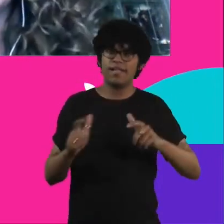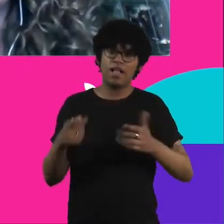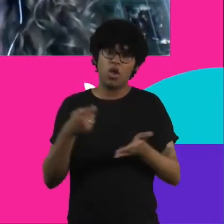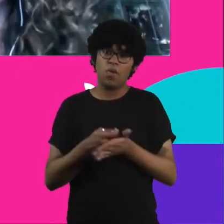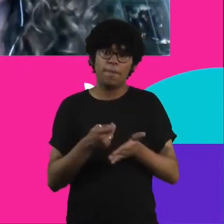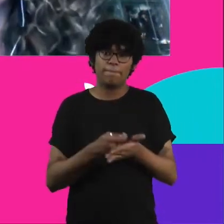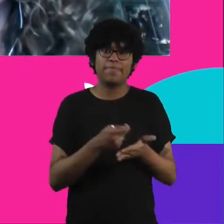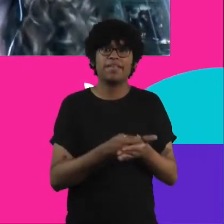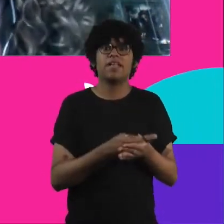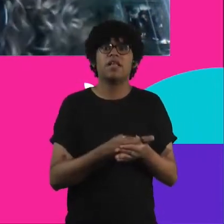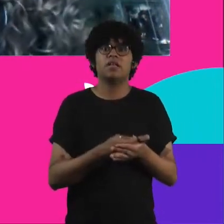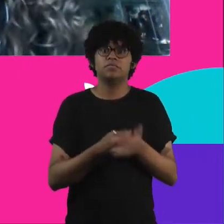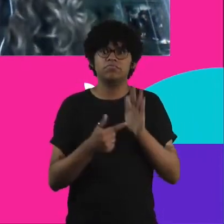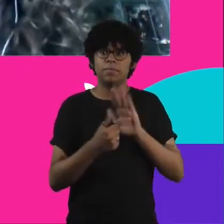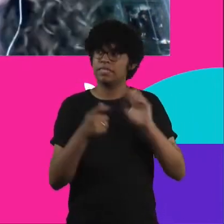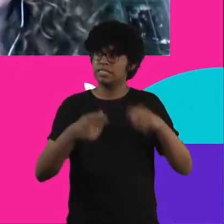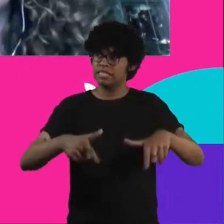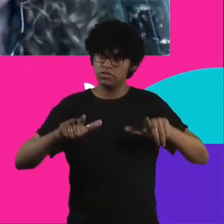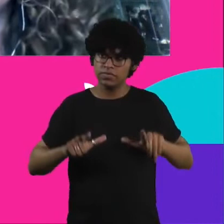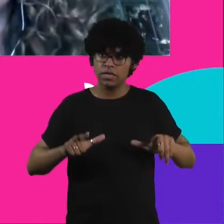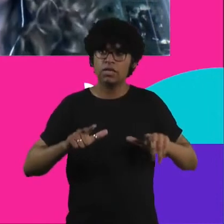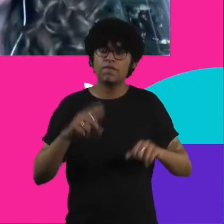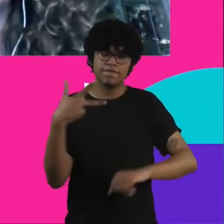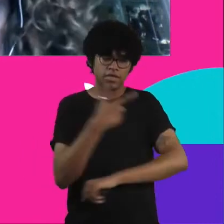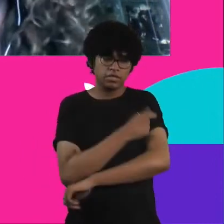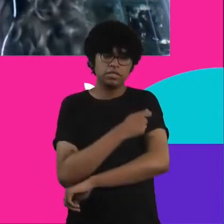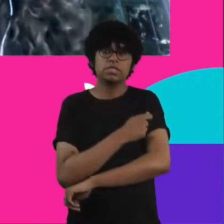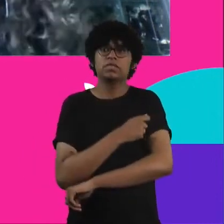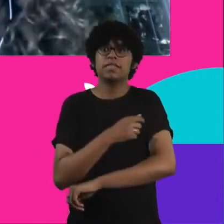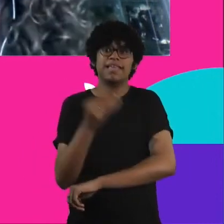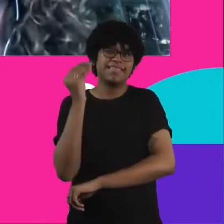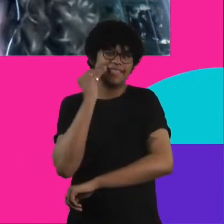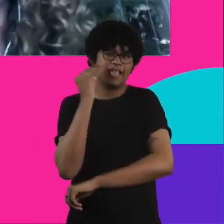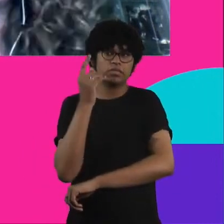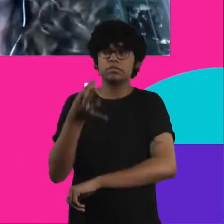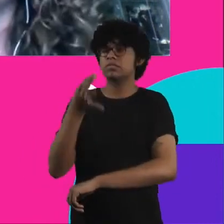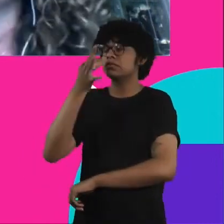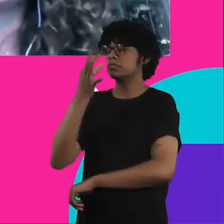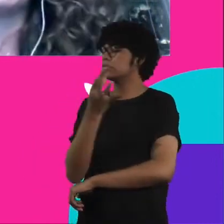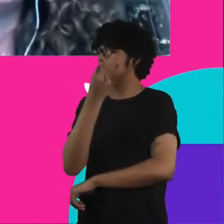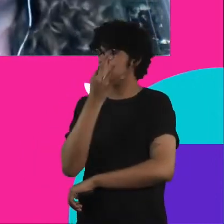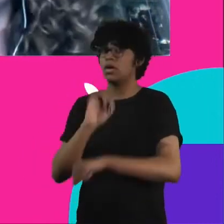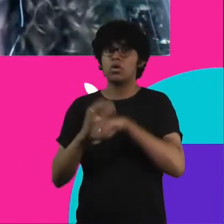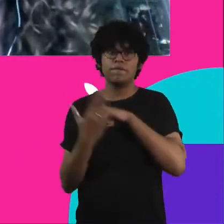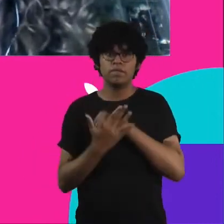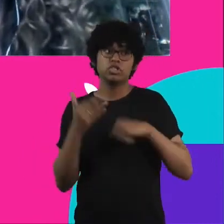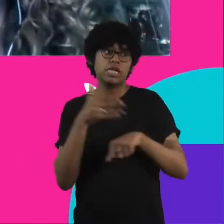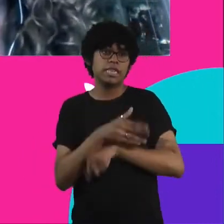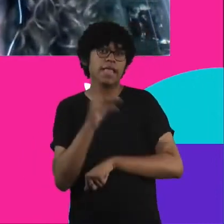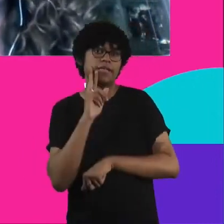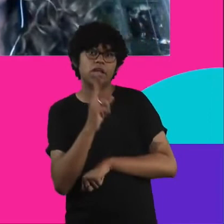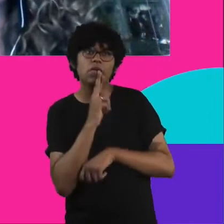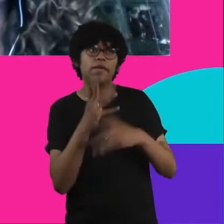obrigando, né, a apresentação de certificados de vacinação ou teste negativo de Covid para poder entrar num evento, frequentar um restaurante, para poder